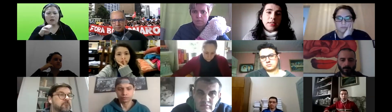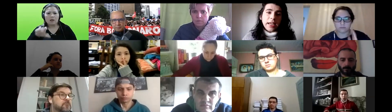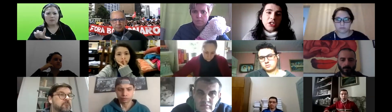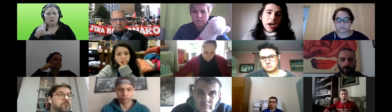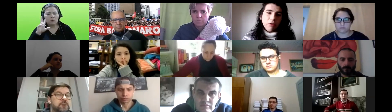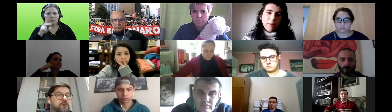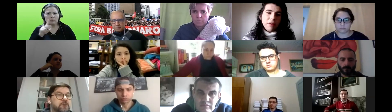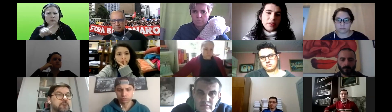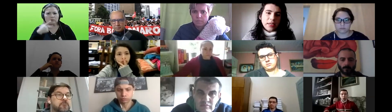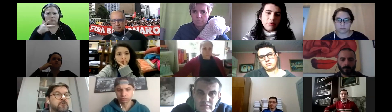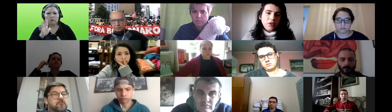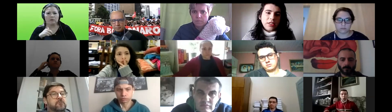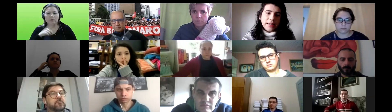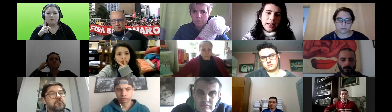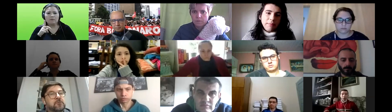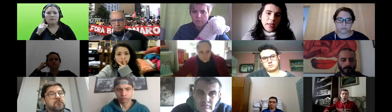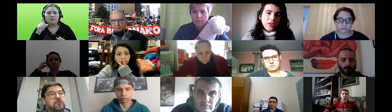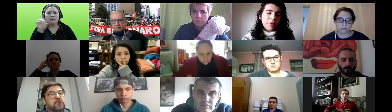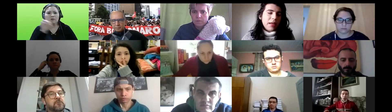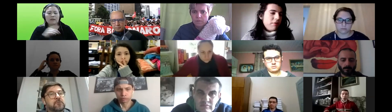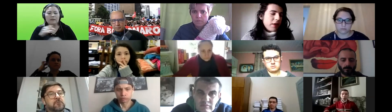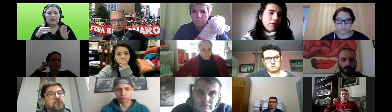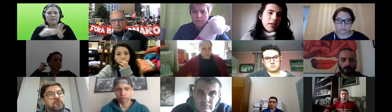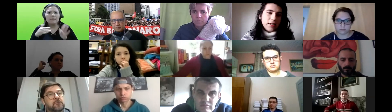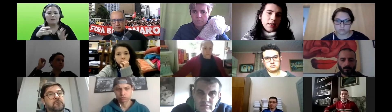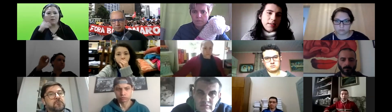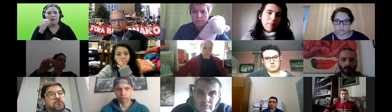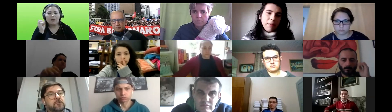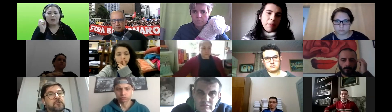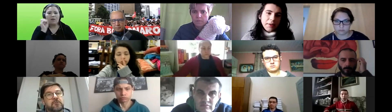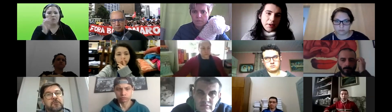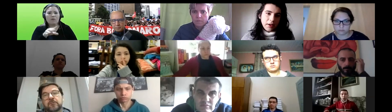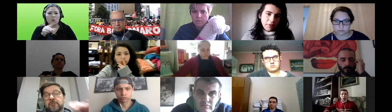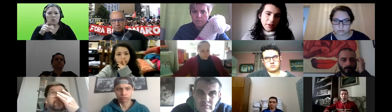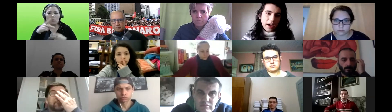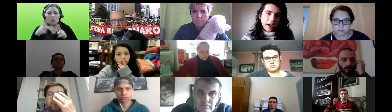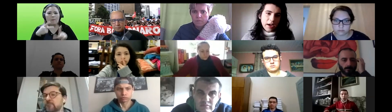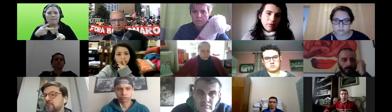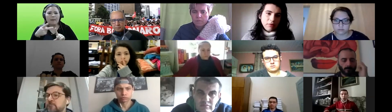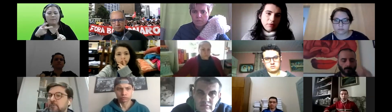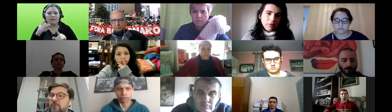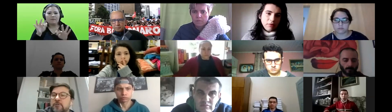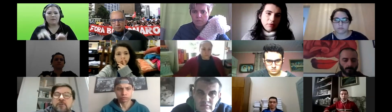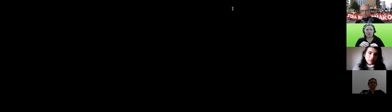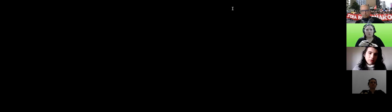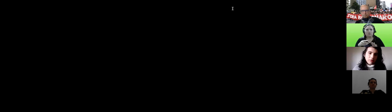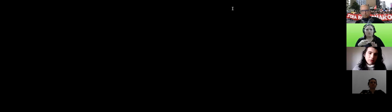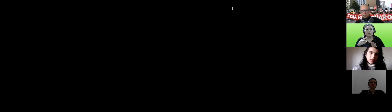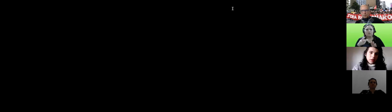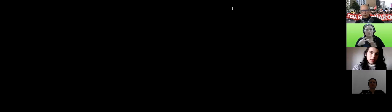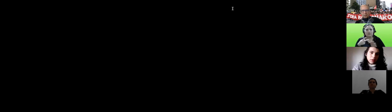se tem já alguma previsão de data limite para envio desse paper final, desse